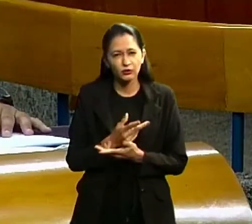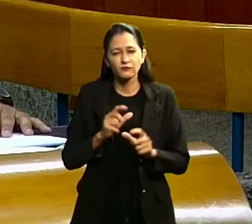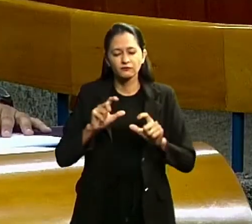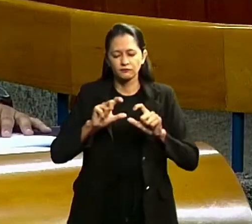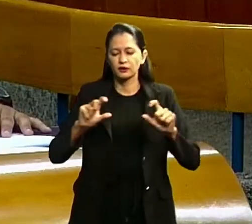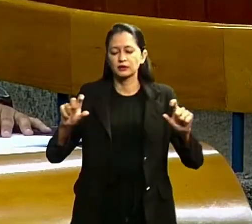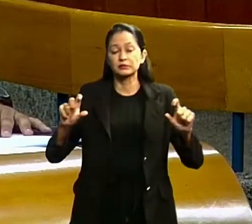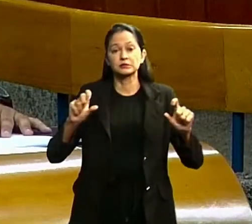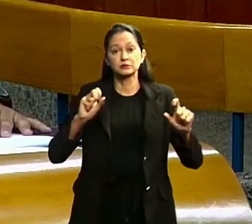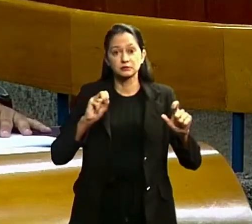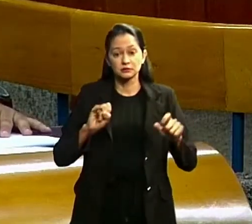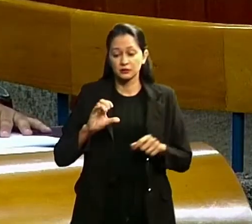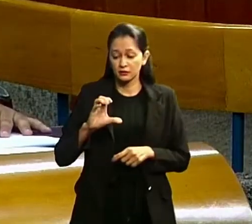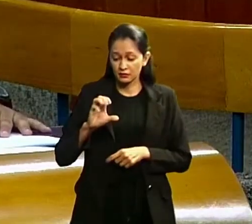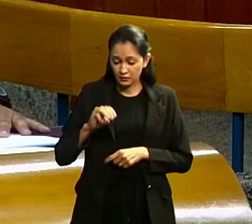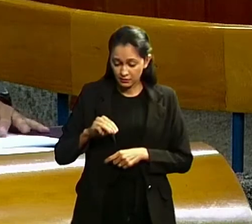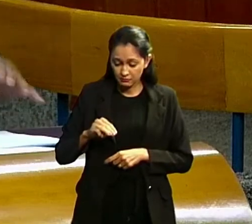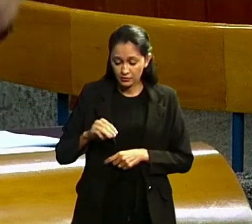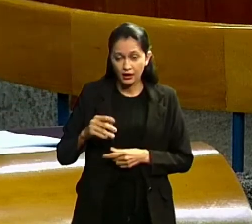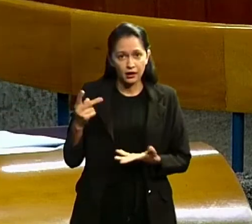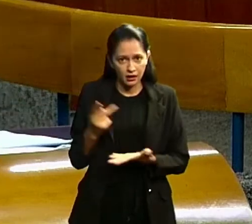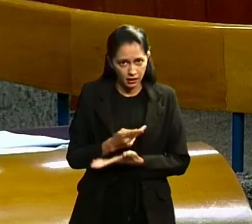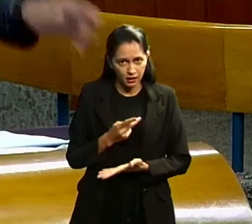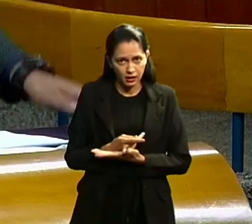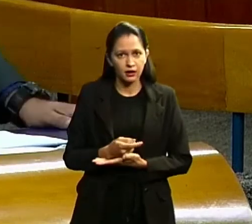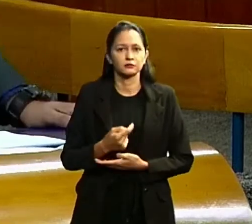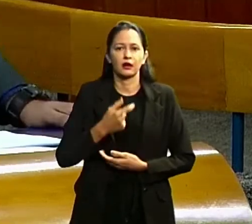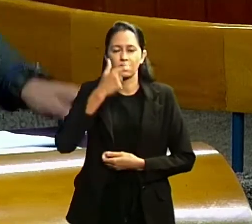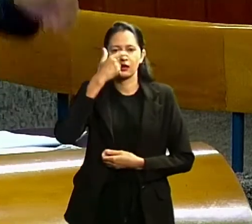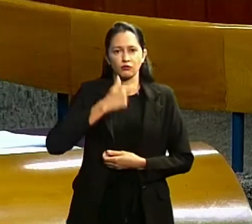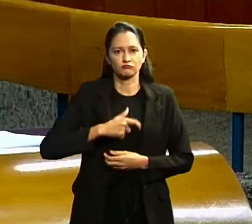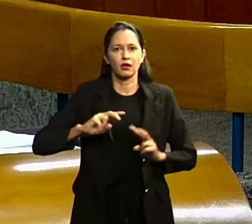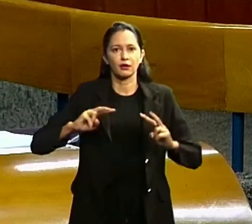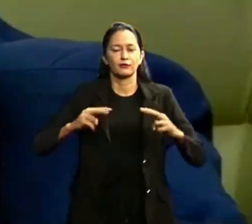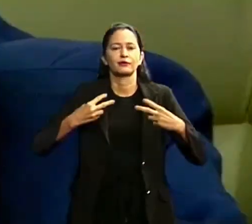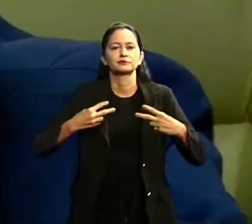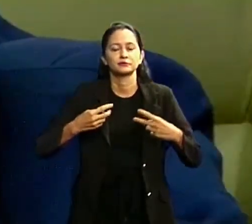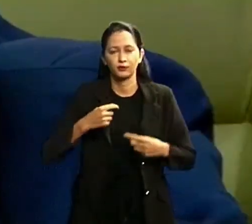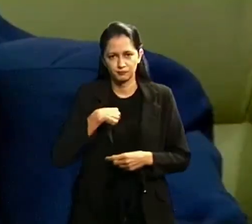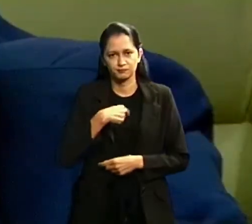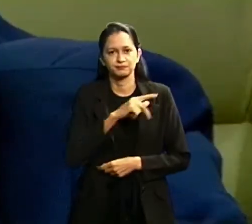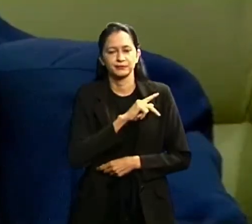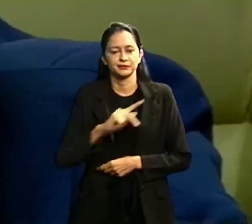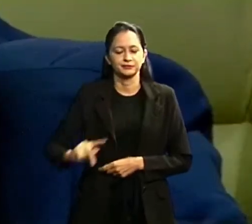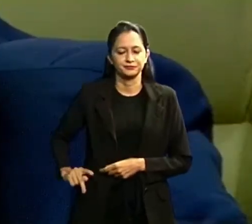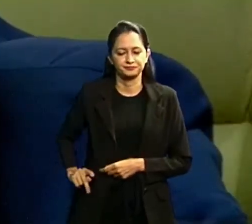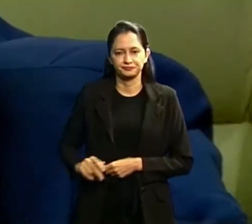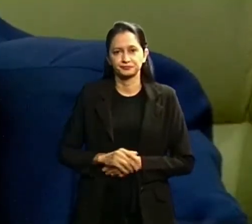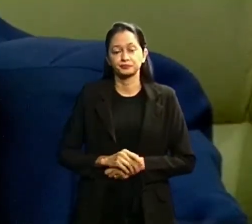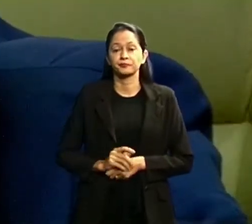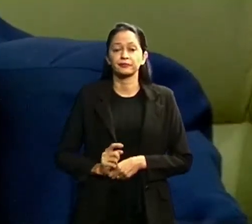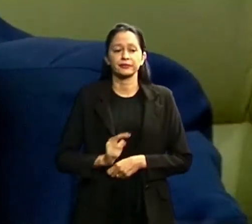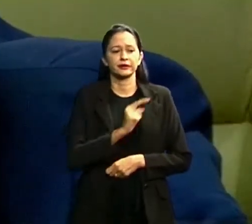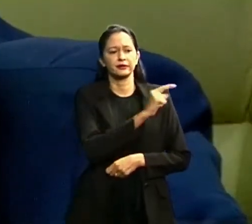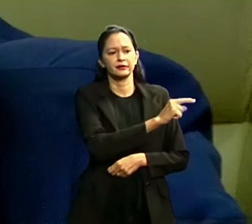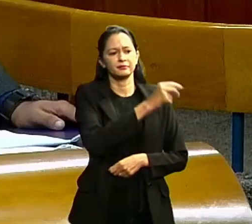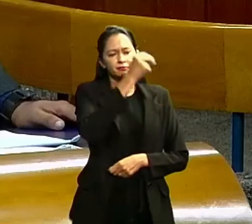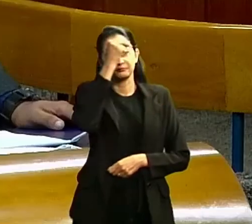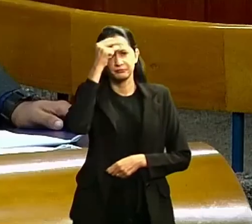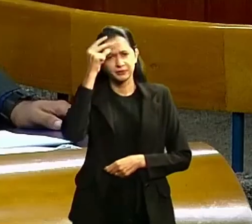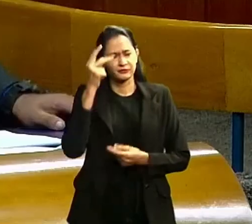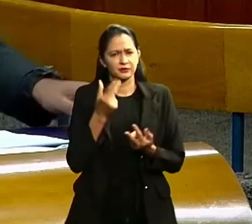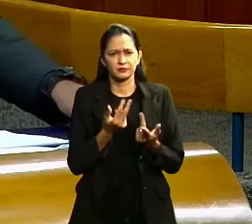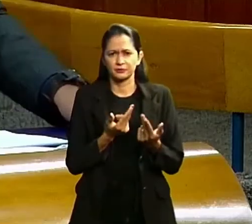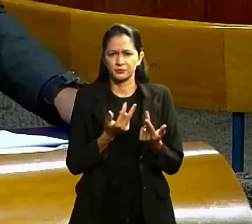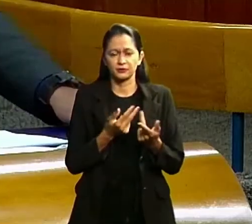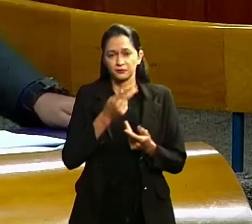Se na Câmara alguém errar, eu assumo o erro, porque eu sou o presidente da casa. O senhor disse isso. Então lá no passe é a mesma coisa. Quem